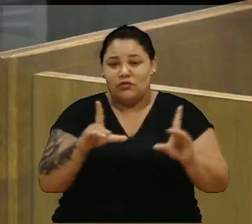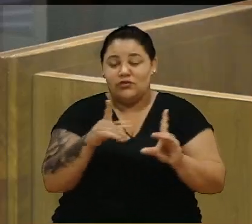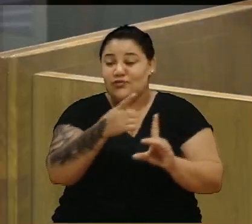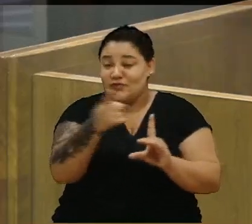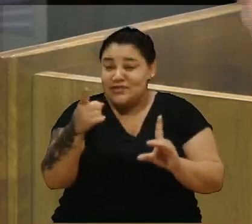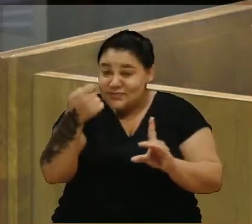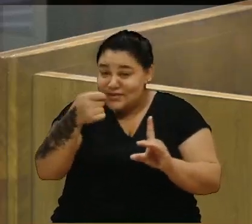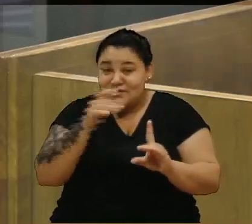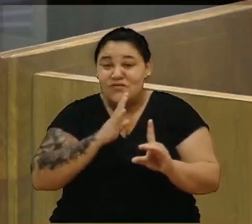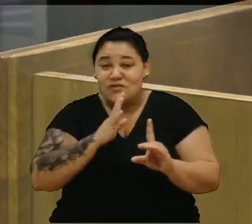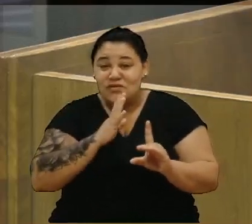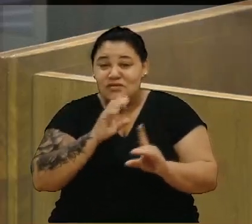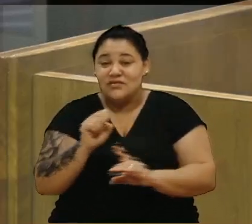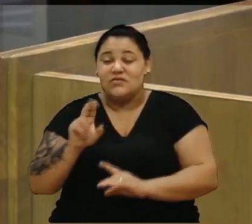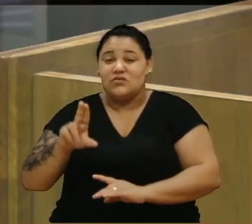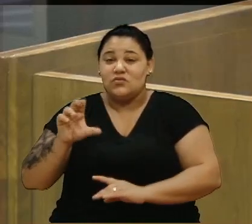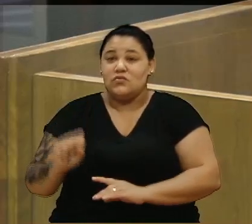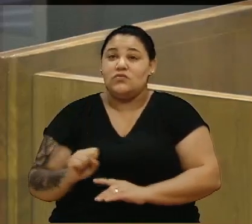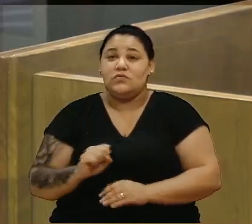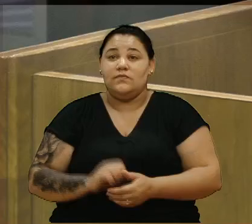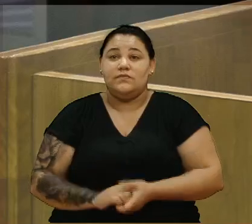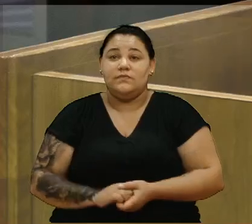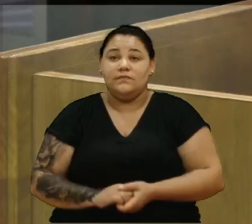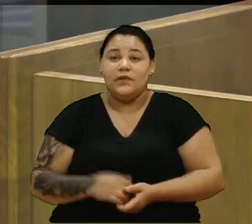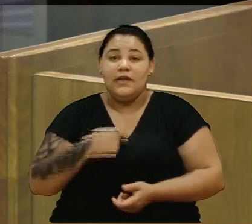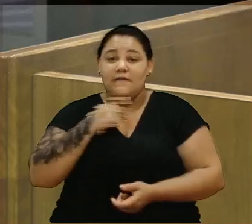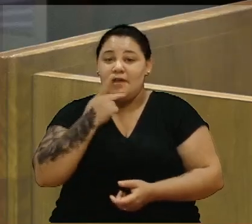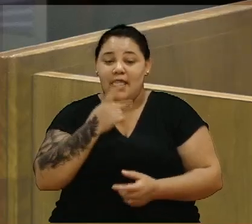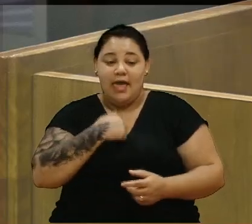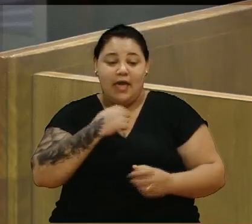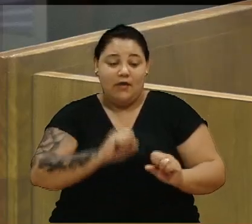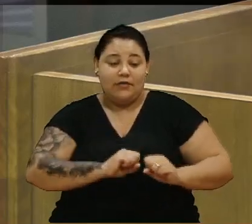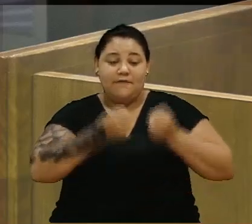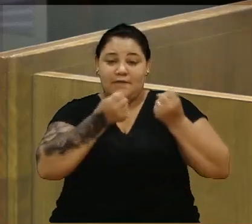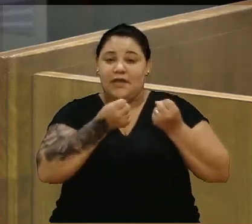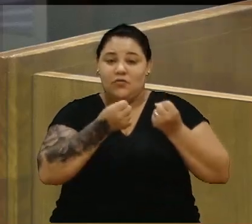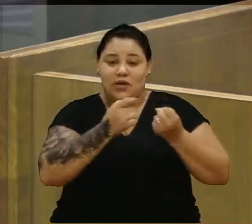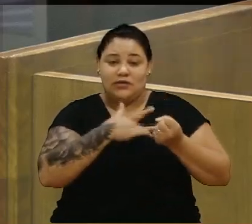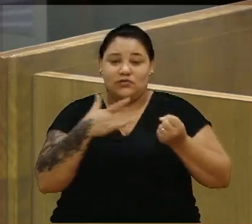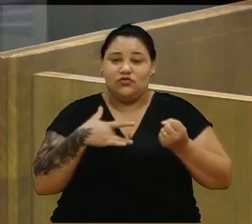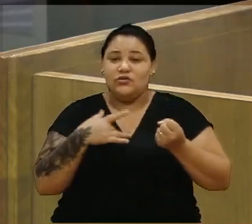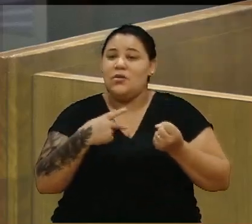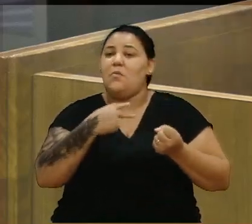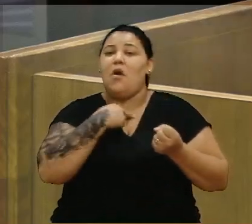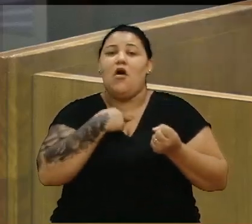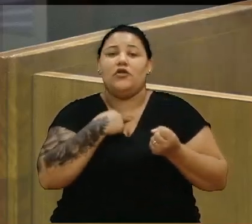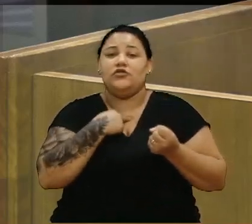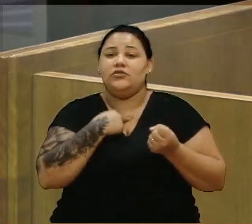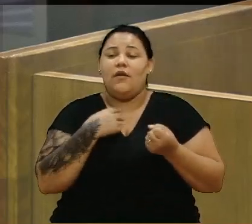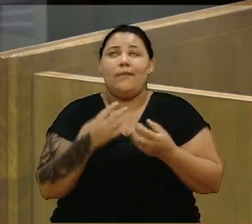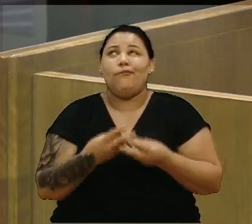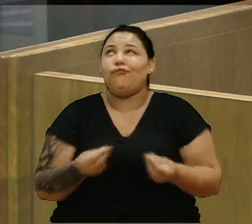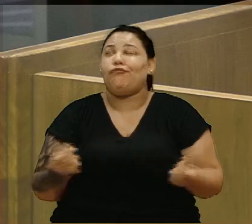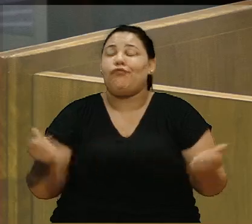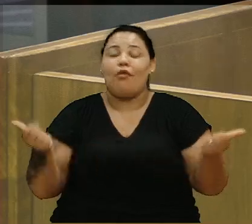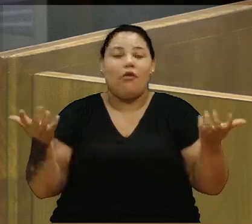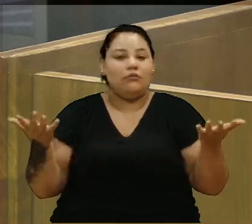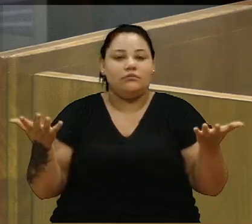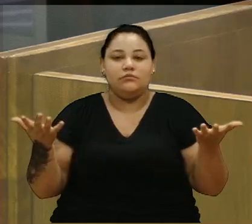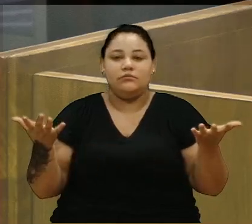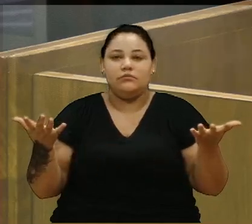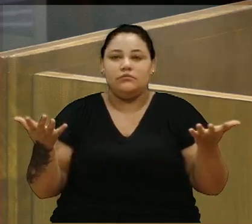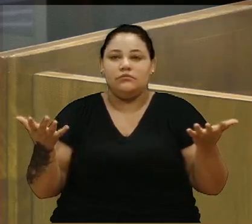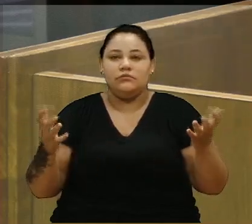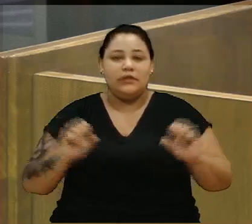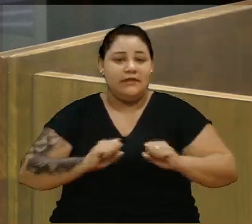SUS. E quando a gente fala, eu defendo a saúde, não pode ser um discurso vazio. Se a pessoa defende a saúde, ela tem que defender o SUS. Se ela defende